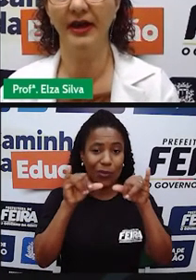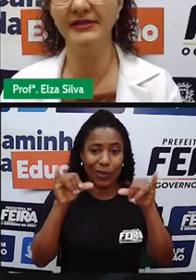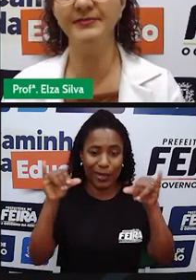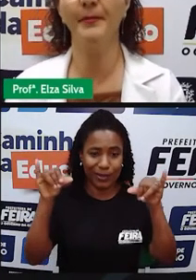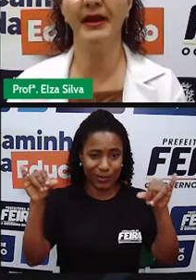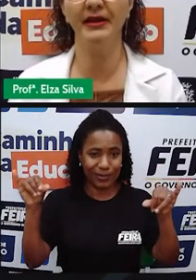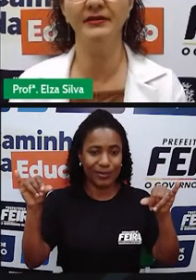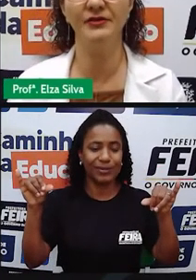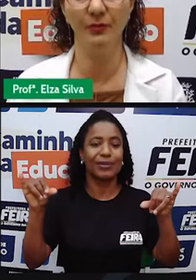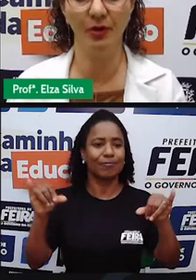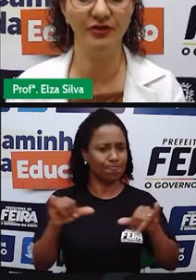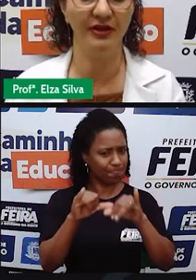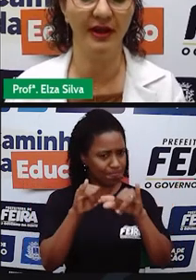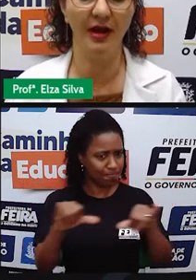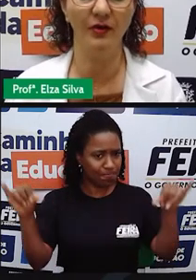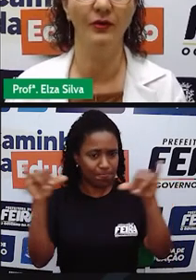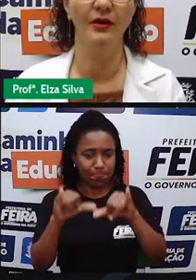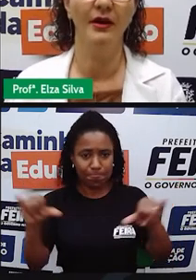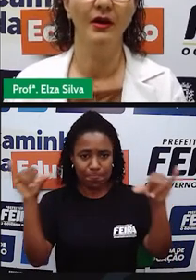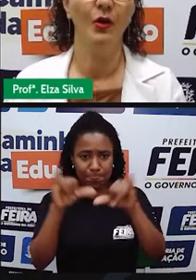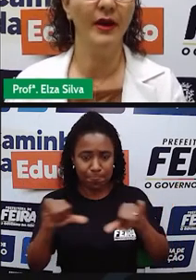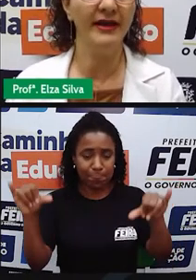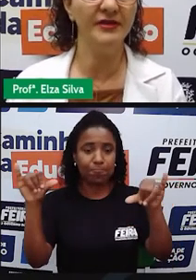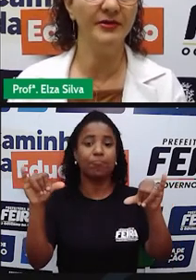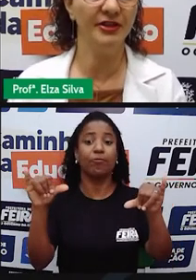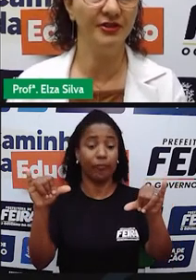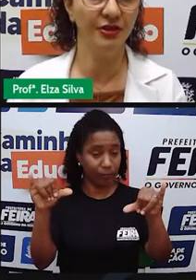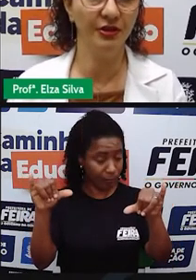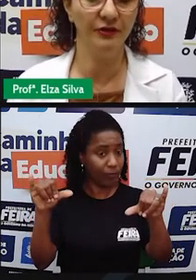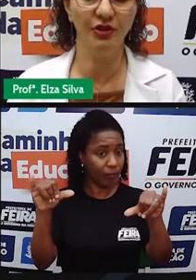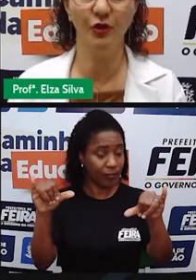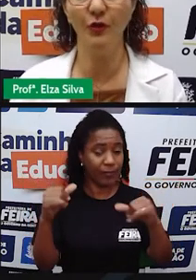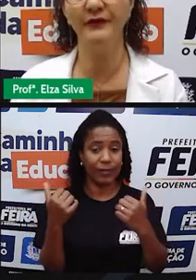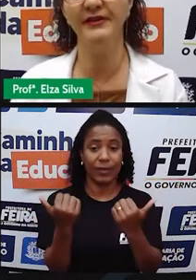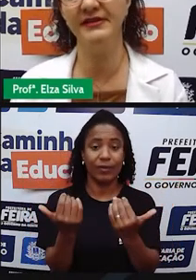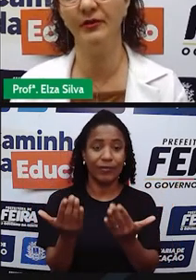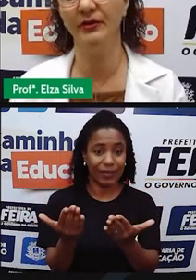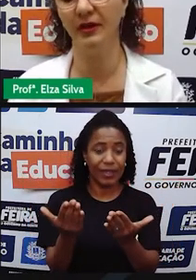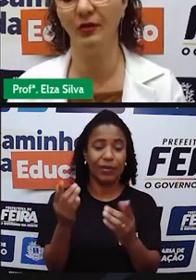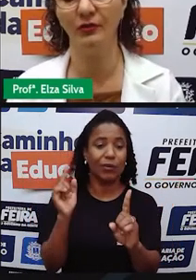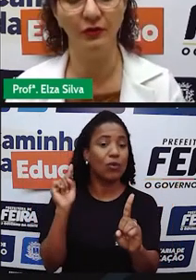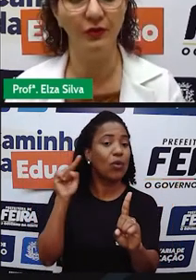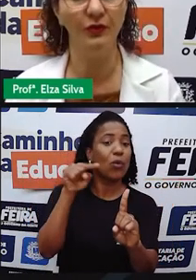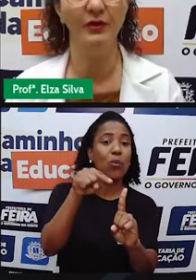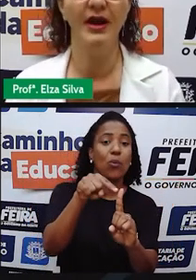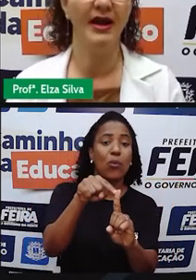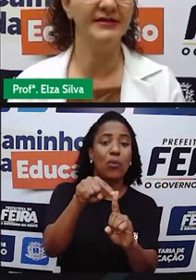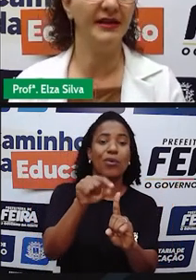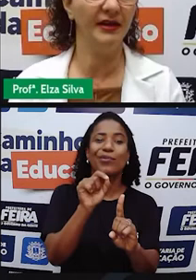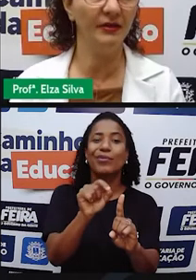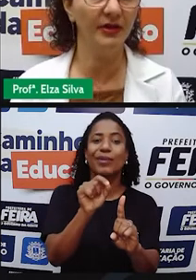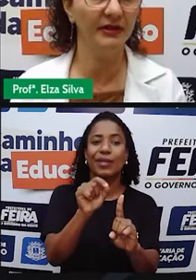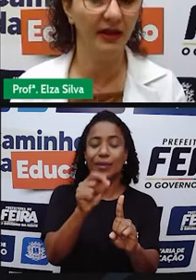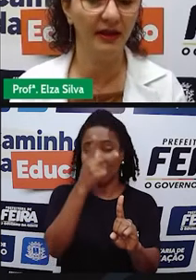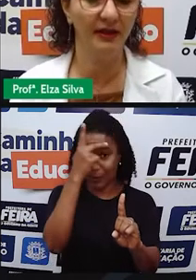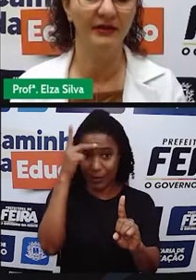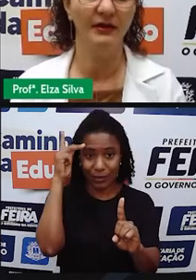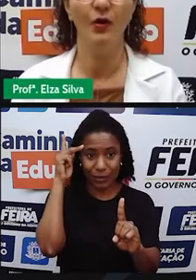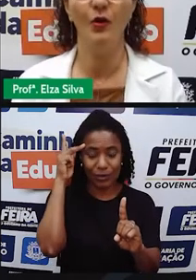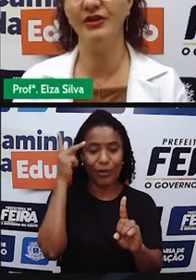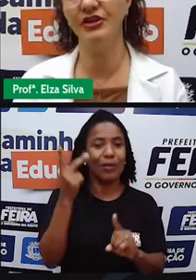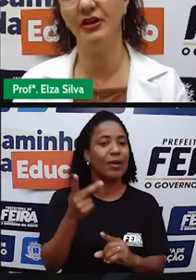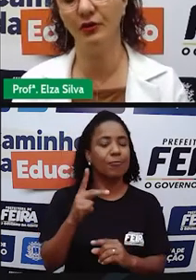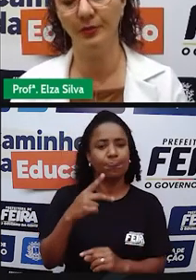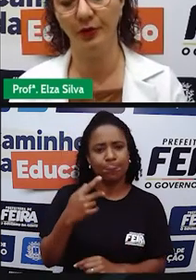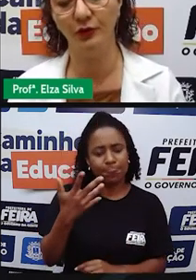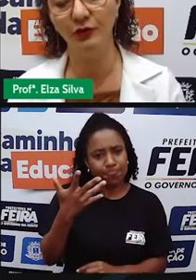publicitário, né, as propagandas de um modo geral, com esse objetivo de convencer o interlocutor a seguir uma ideia